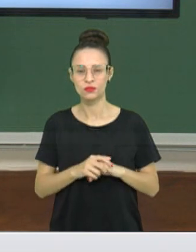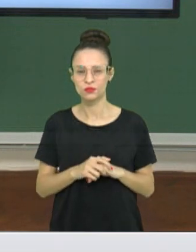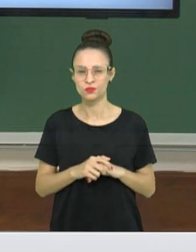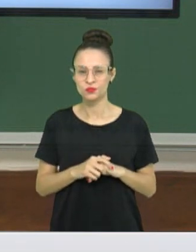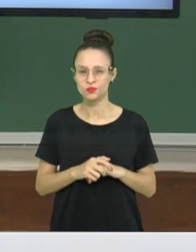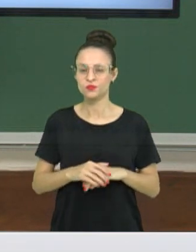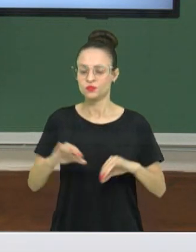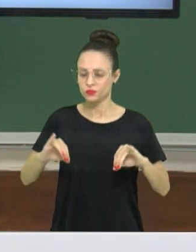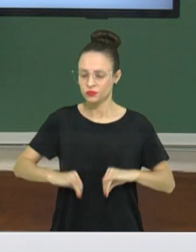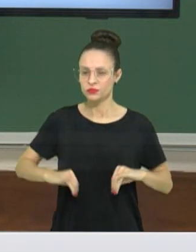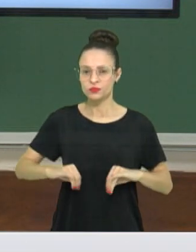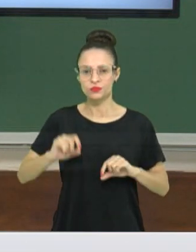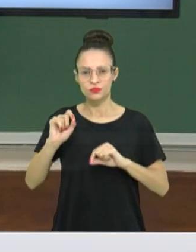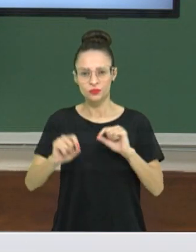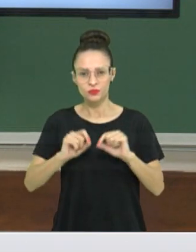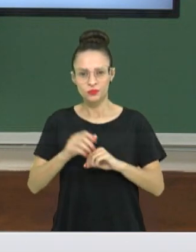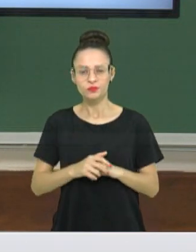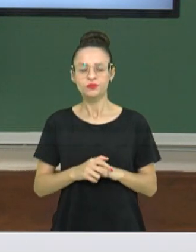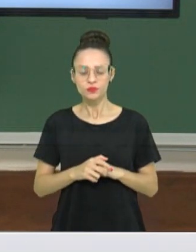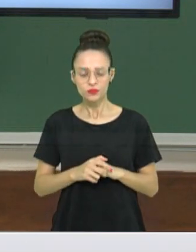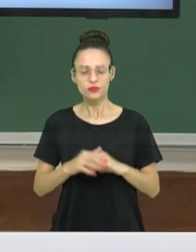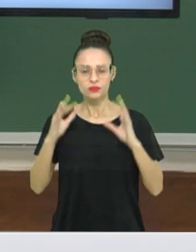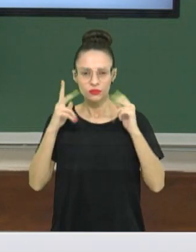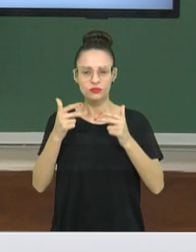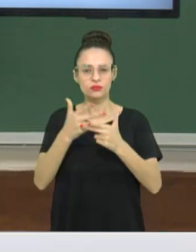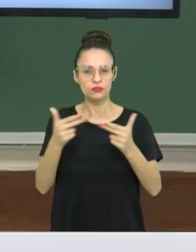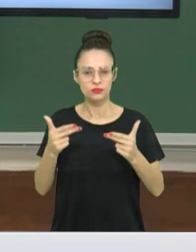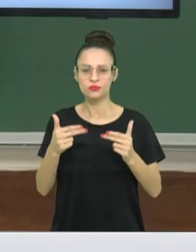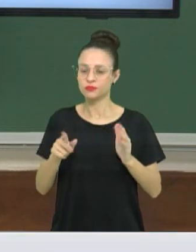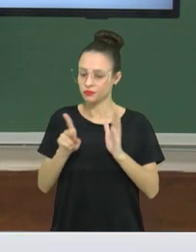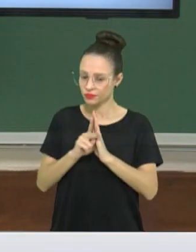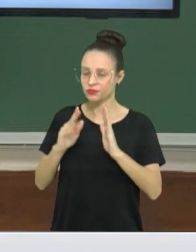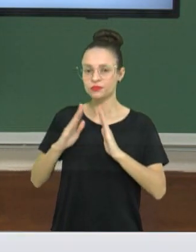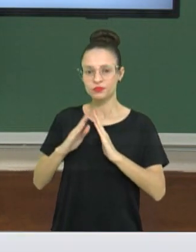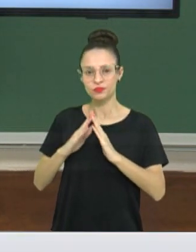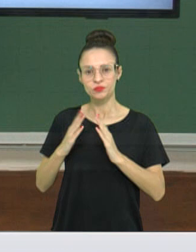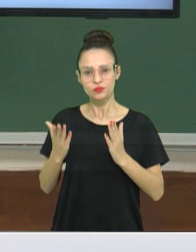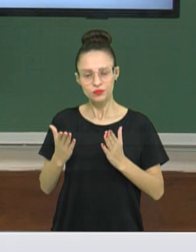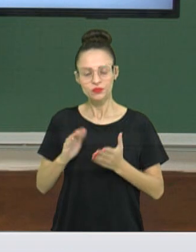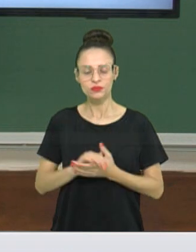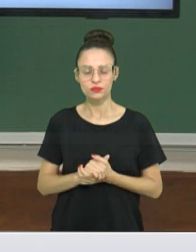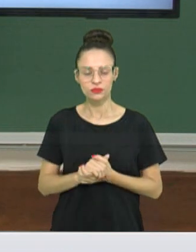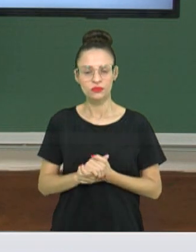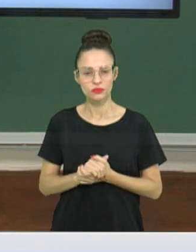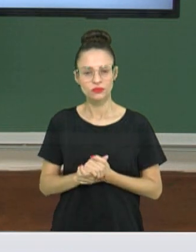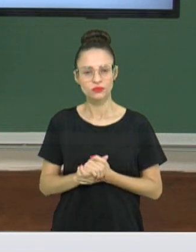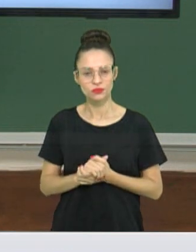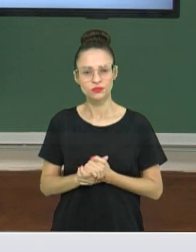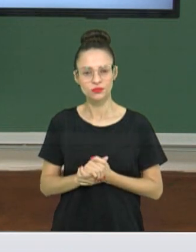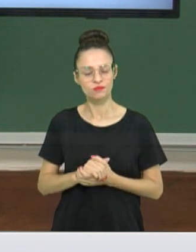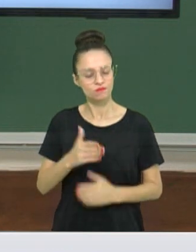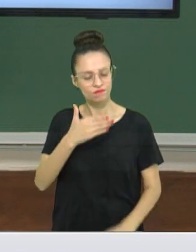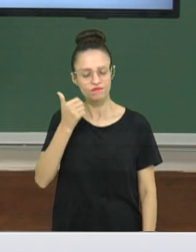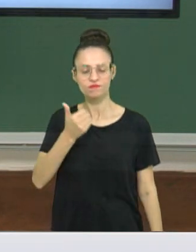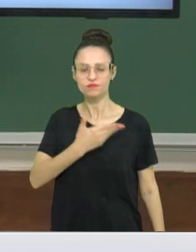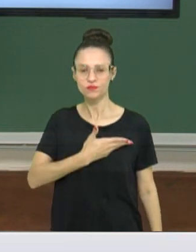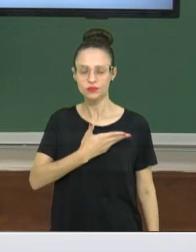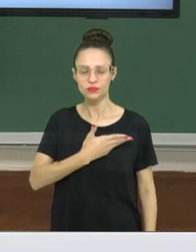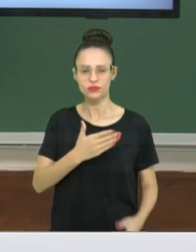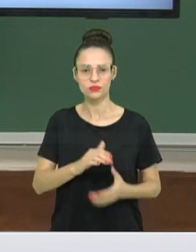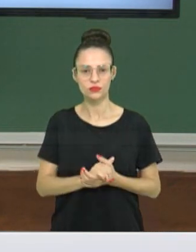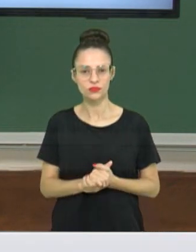quem está sofrendo, inclusive, são os animais domésticos, os animais de estimação, os nossos melhores